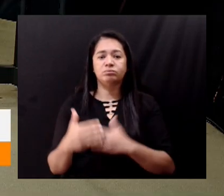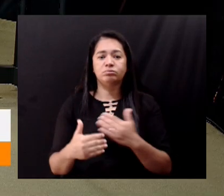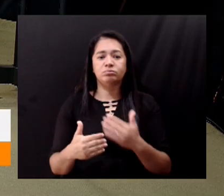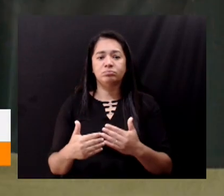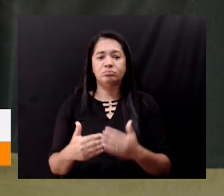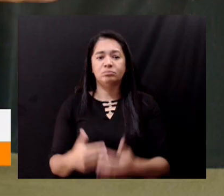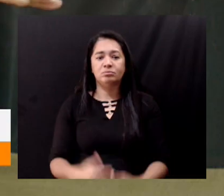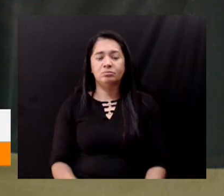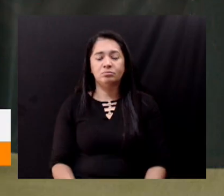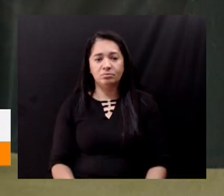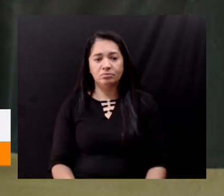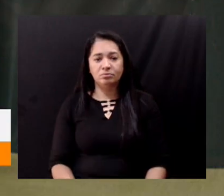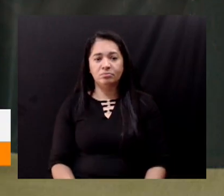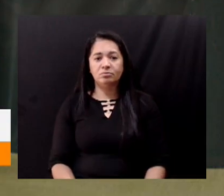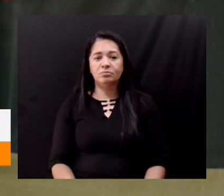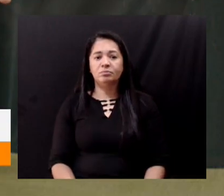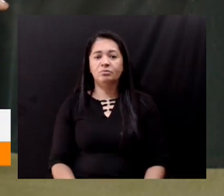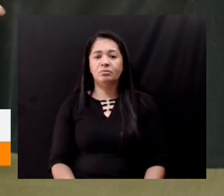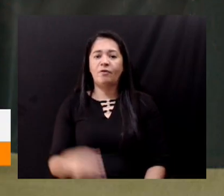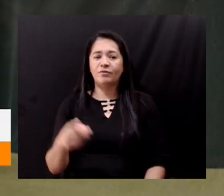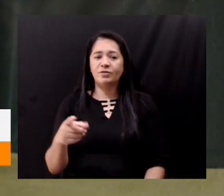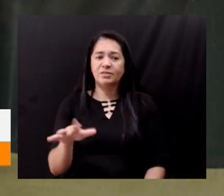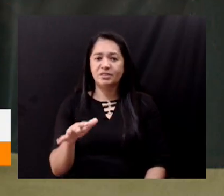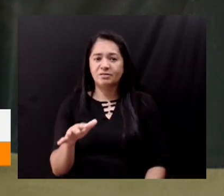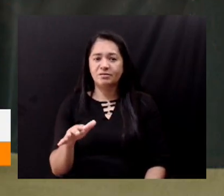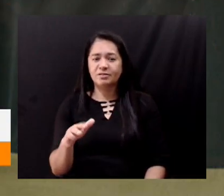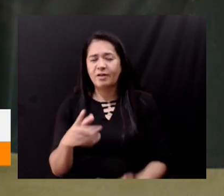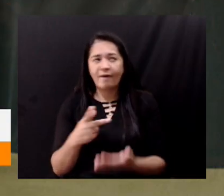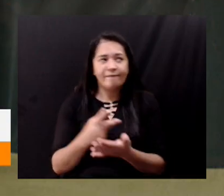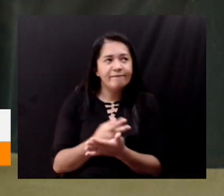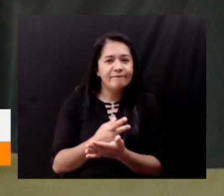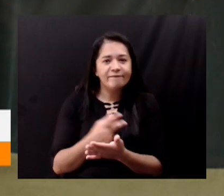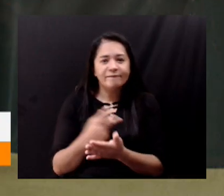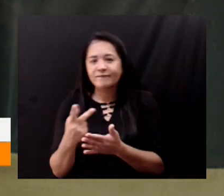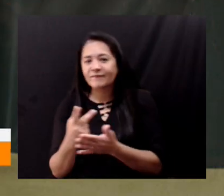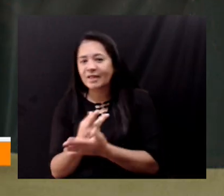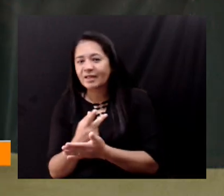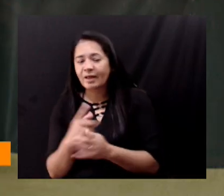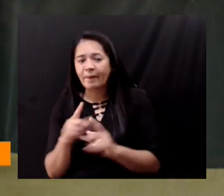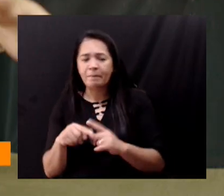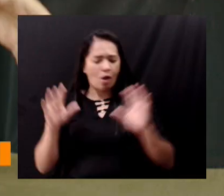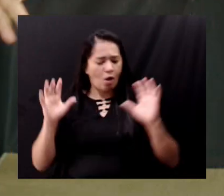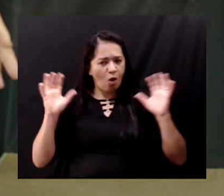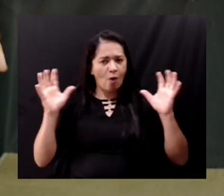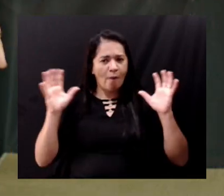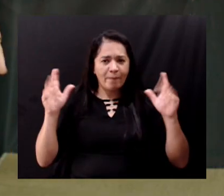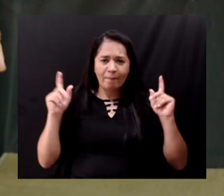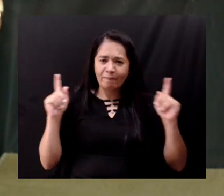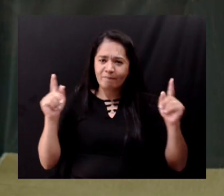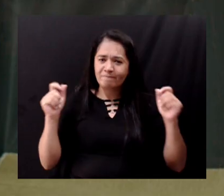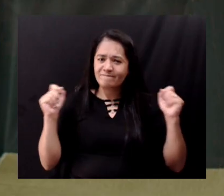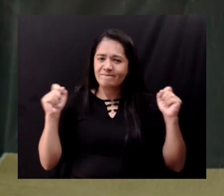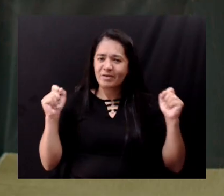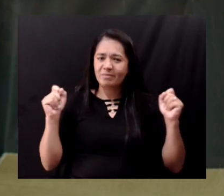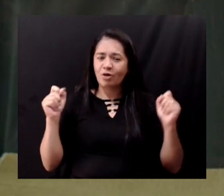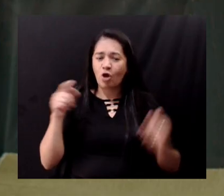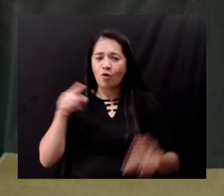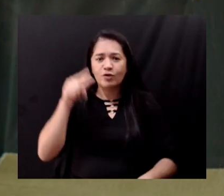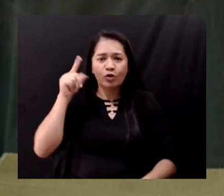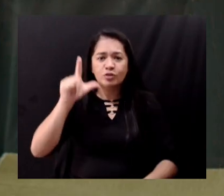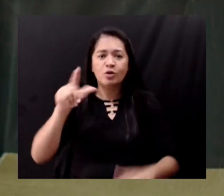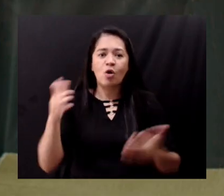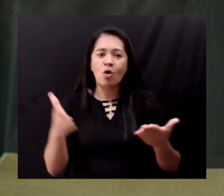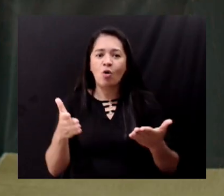repente, você dá uma derrapadinha aqui, outra ali, mas comemore as suas pequenas conquistas. Conseguiu hoje, né, inserir